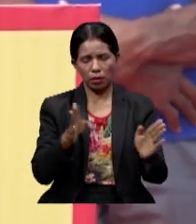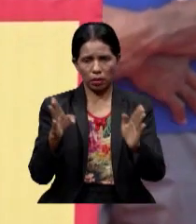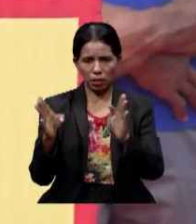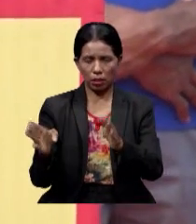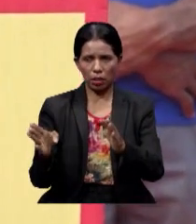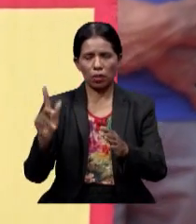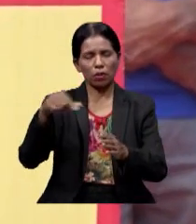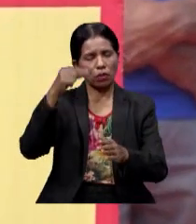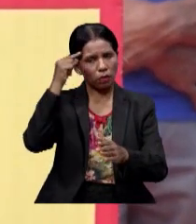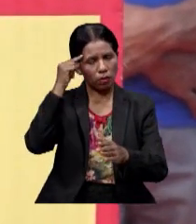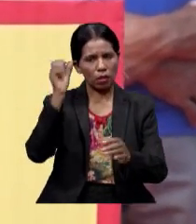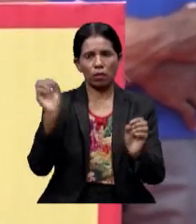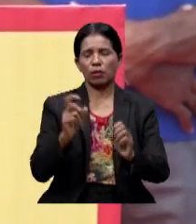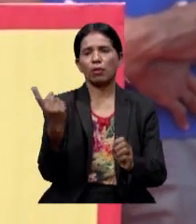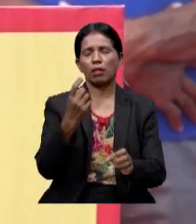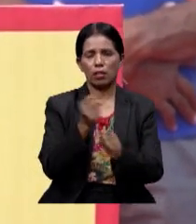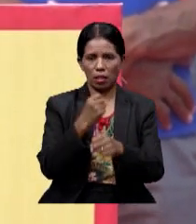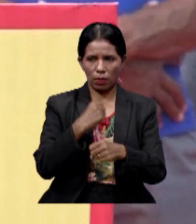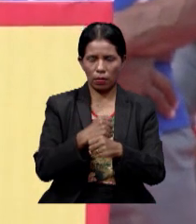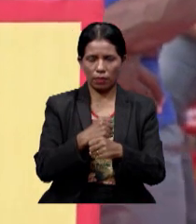nela os governo des maghal.